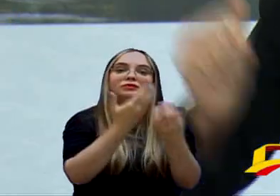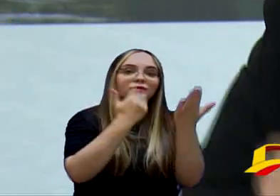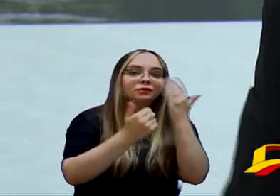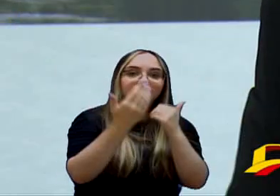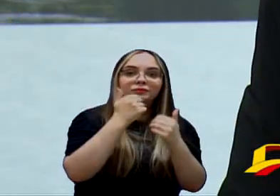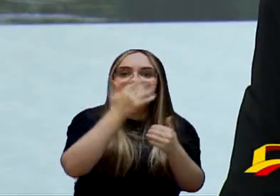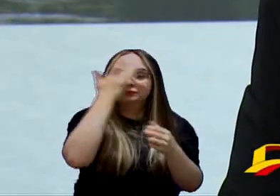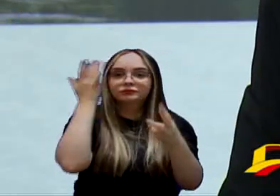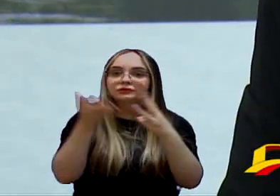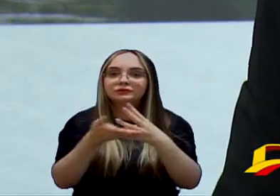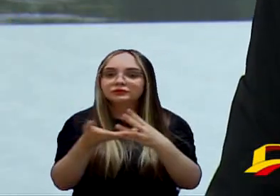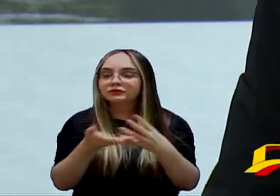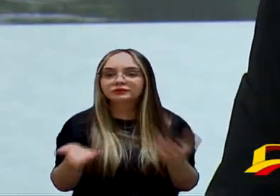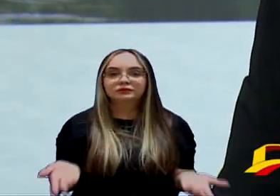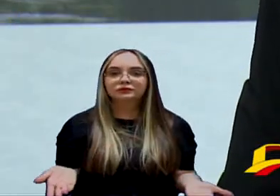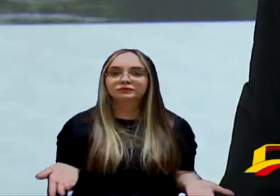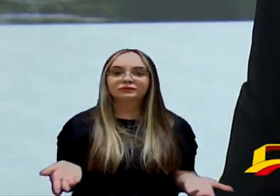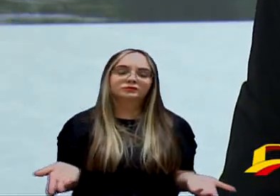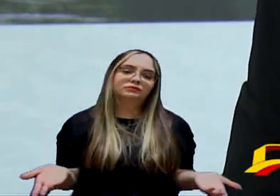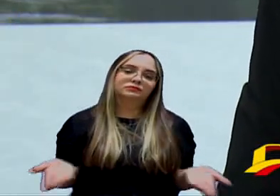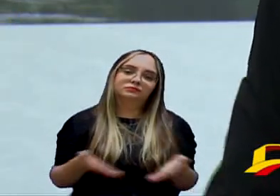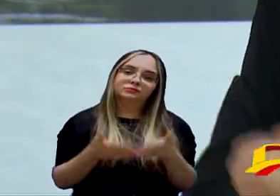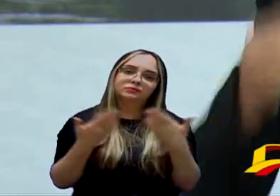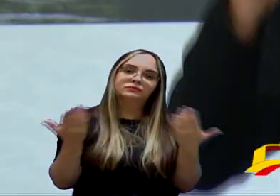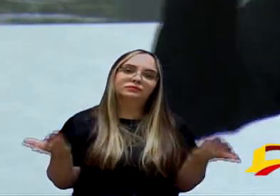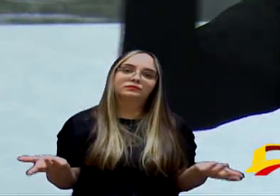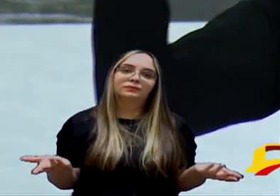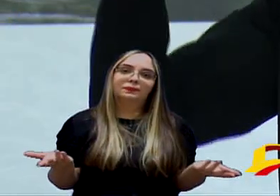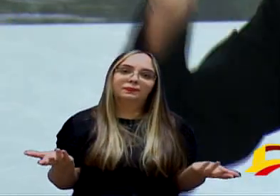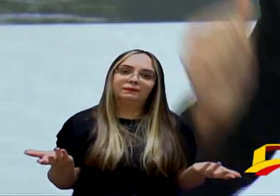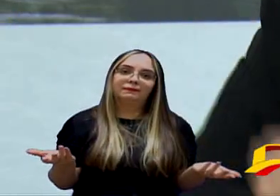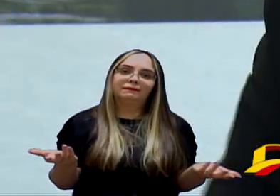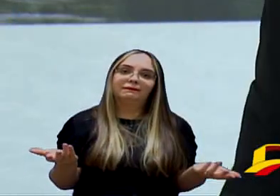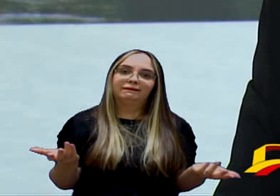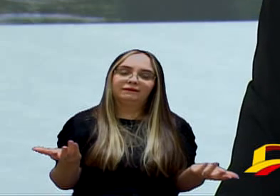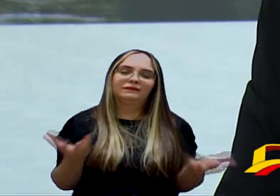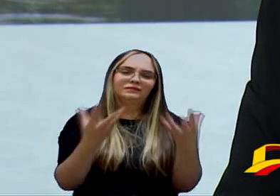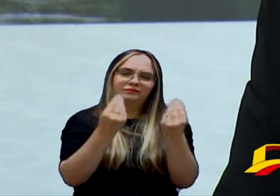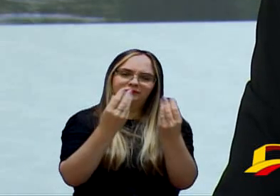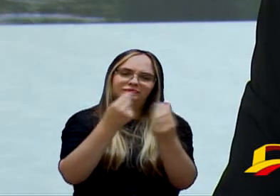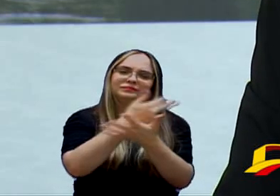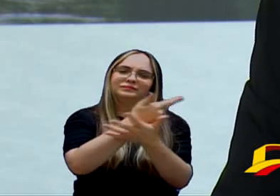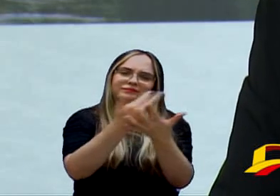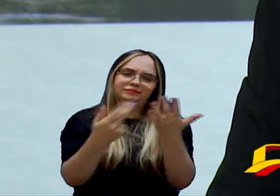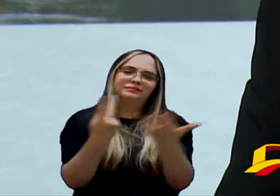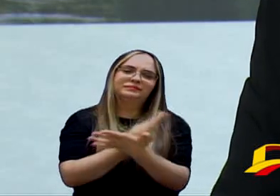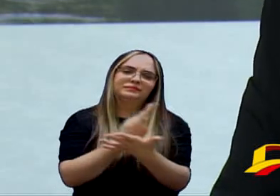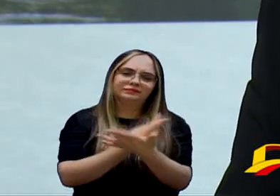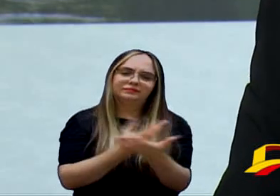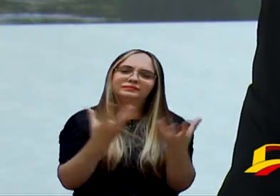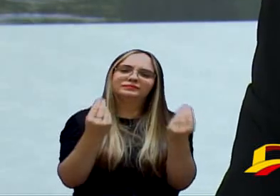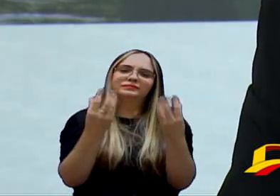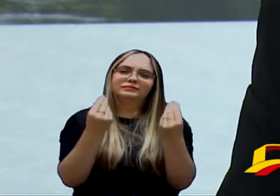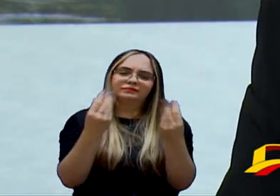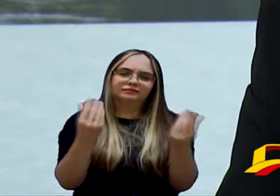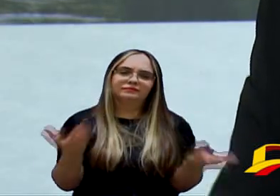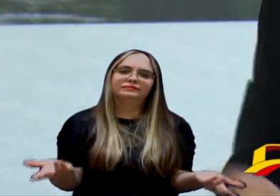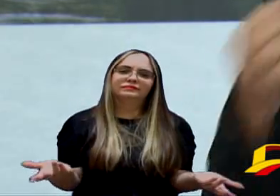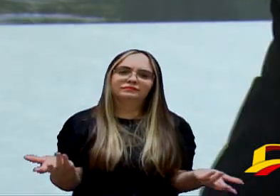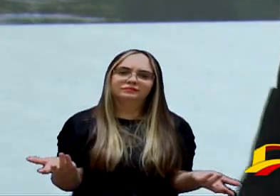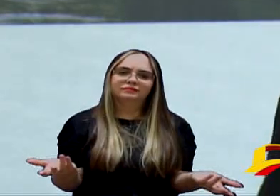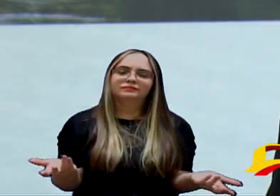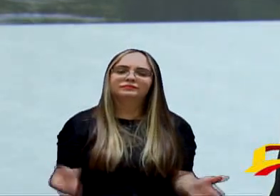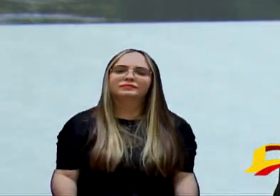quem é terceirizado Meu Deus quanta coisa né quanta coisa